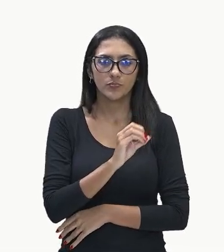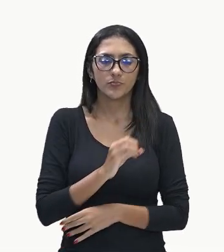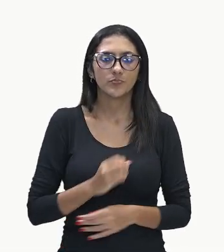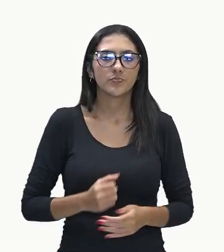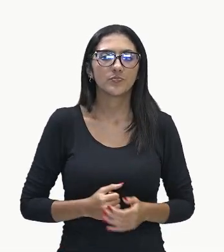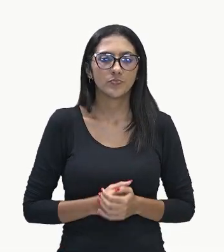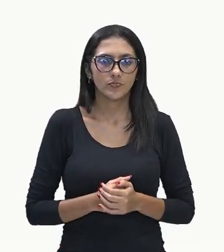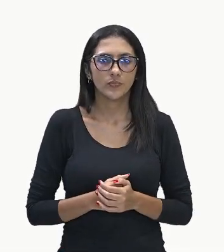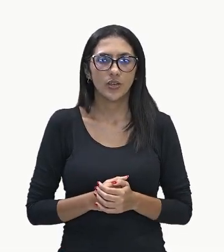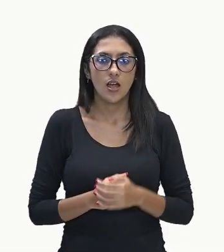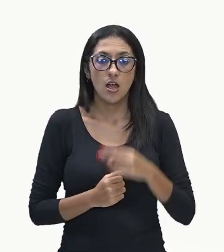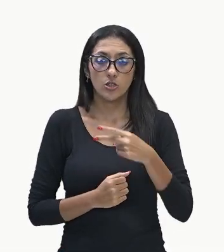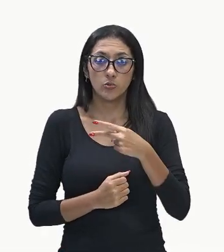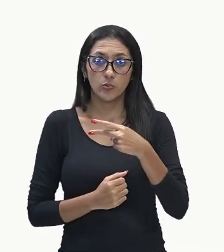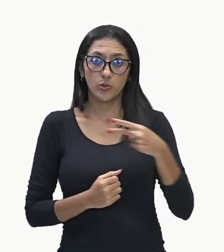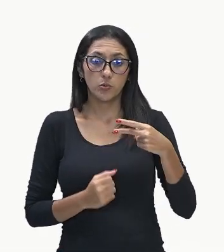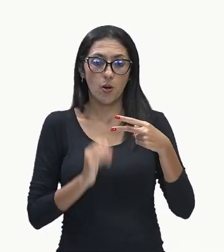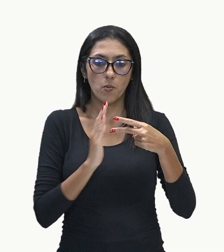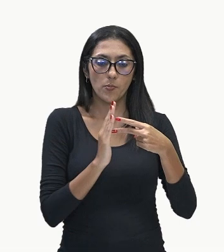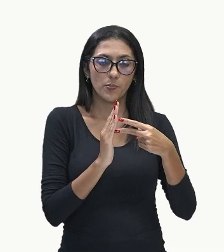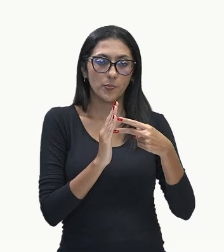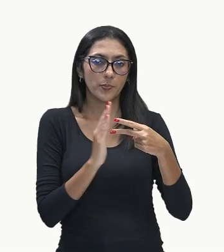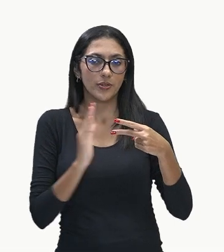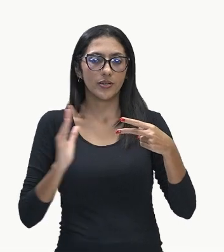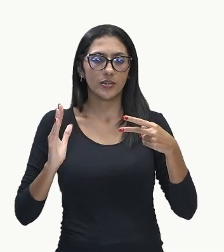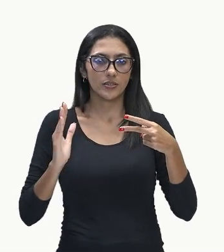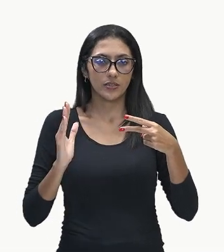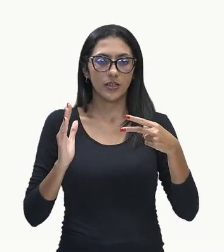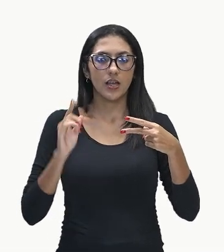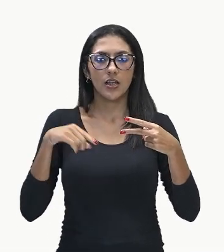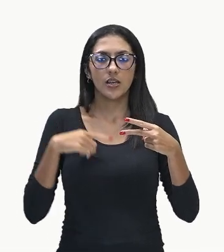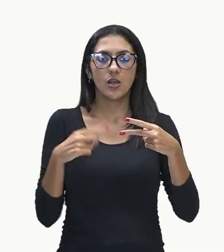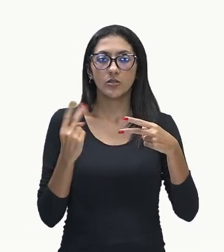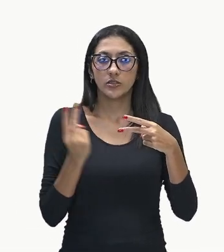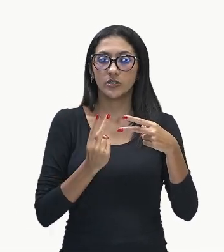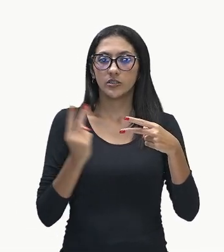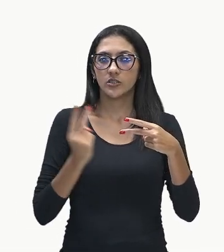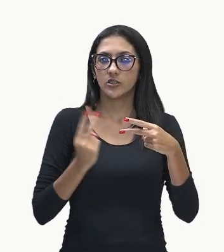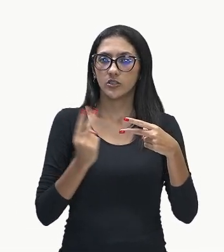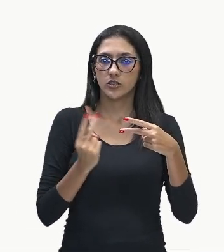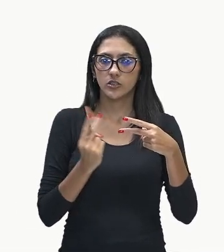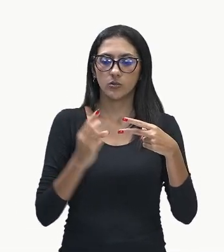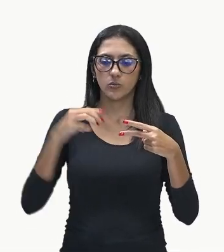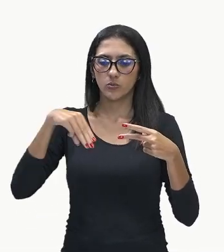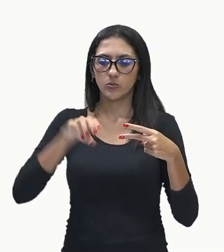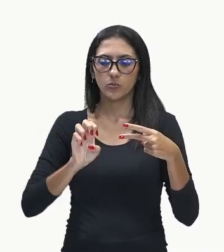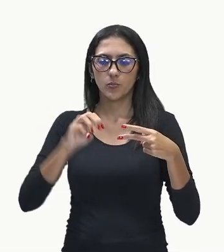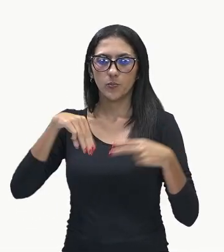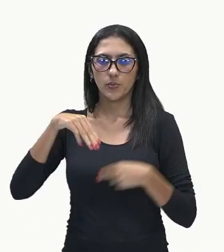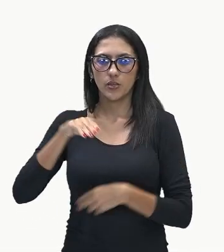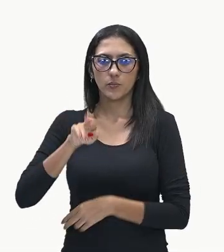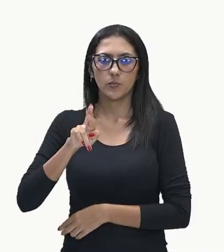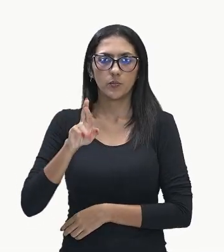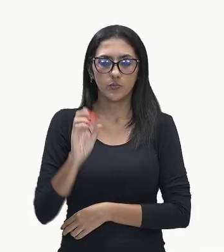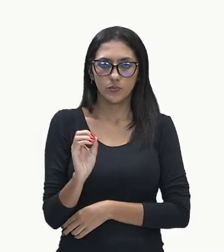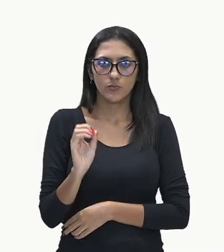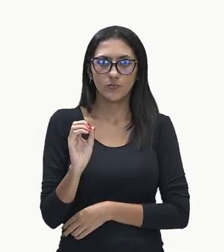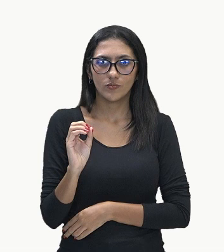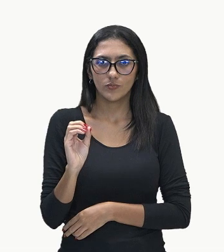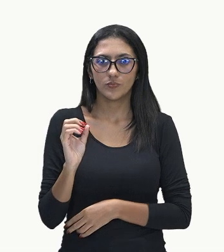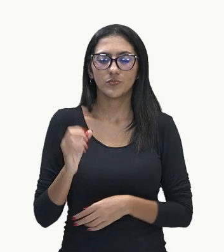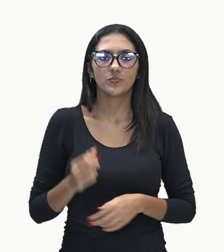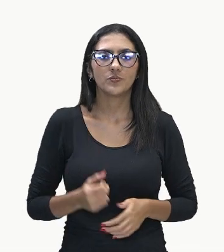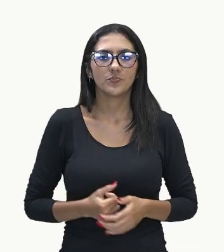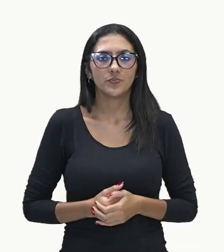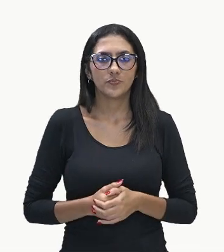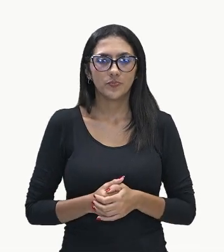Quem está à direita do sinal de igual, eu vou chamar de segundo membro.